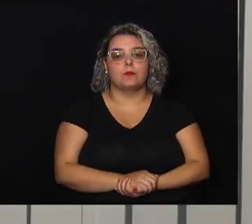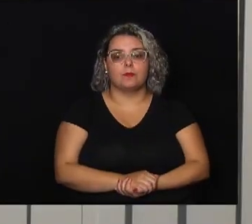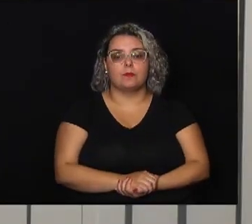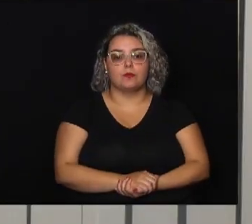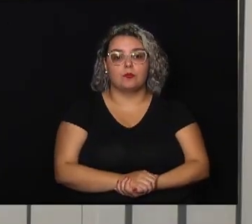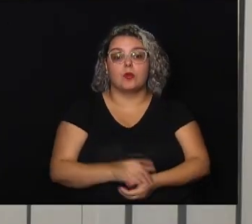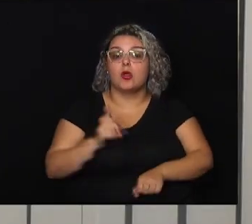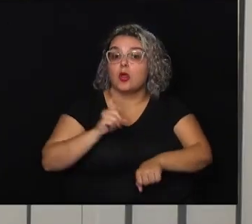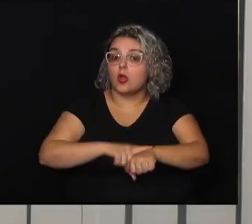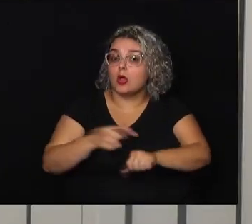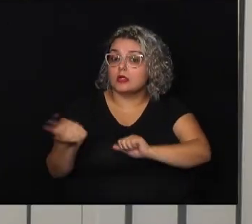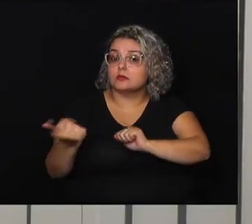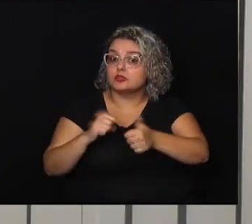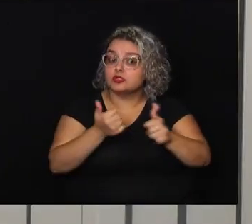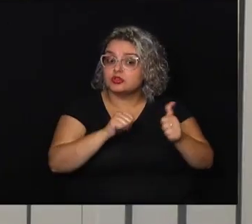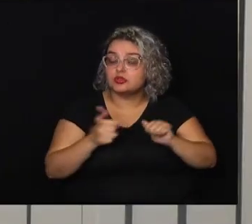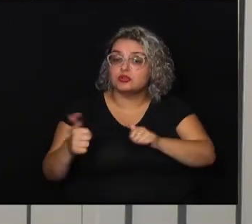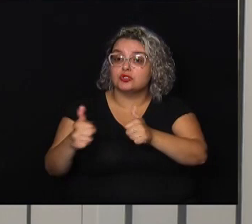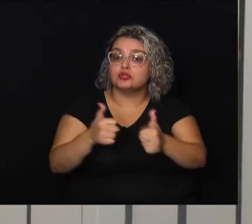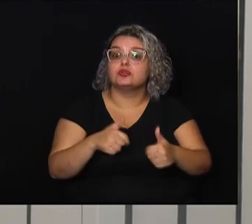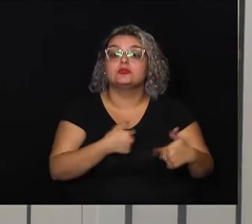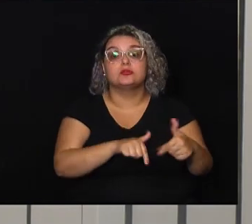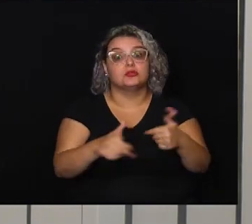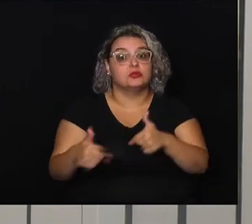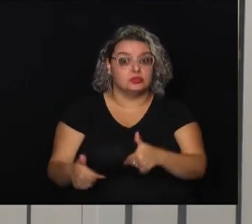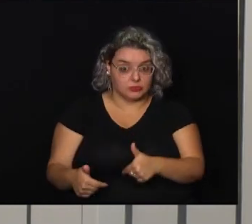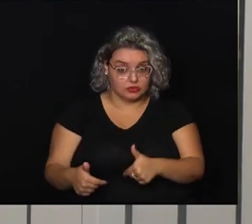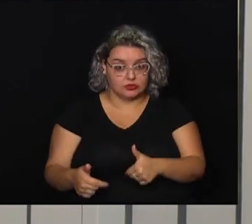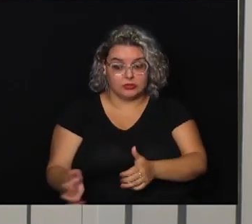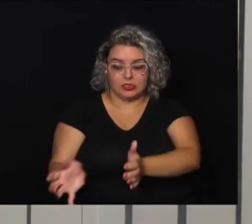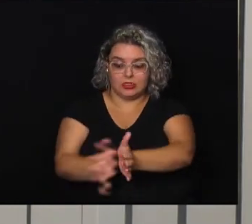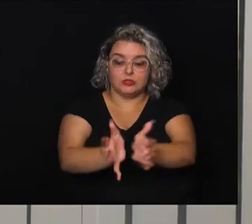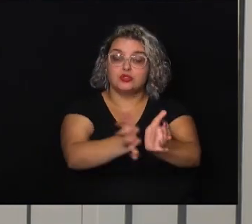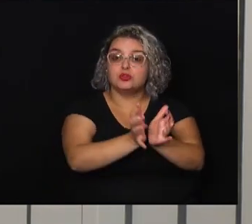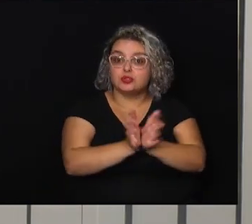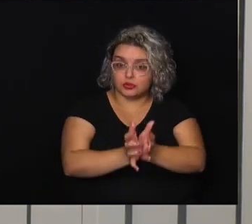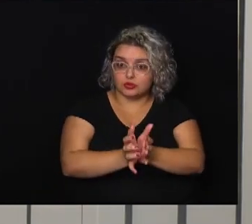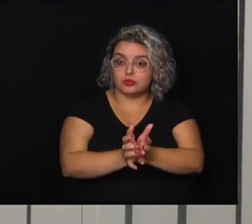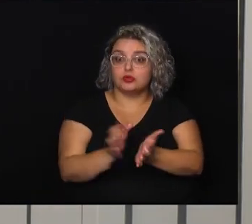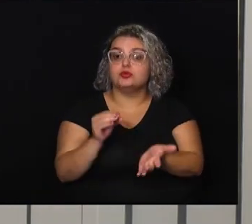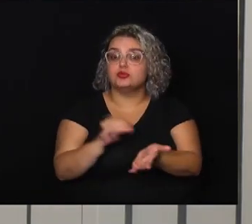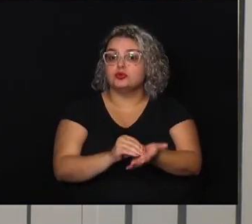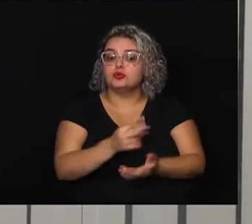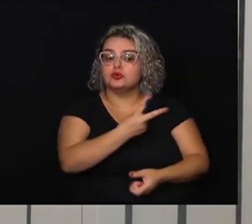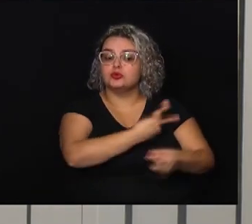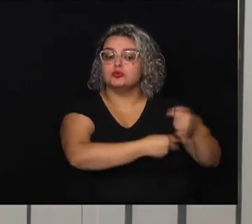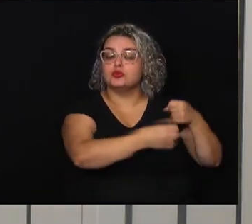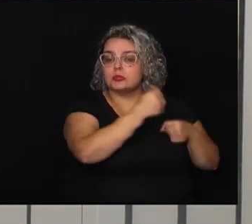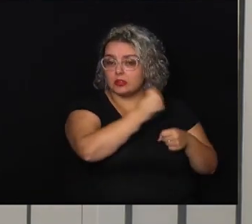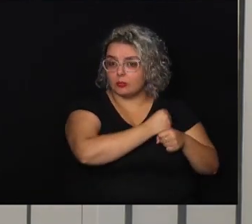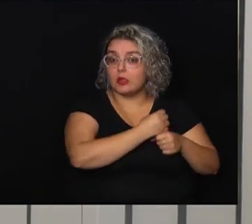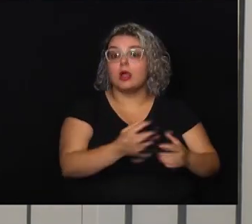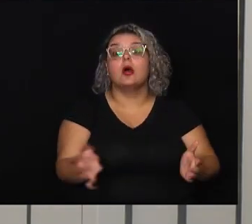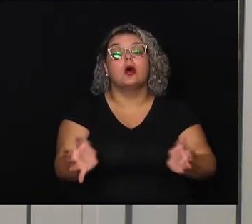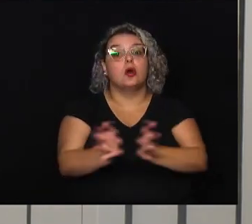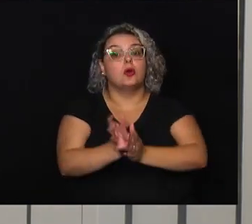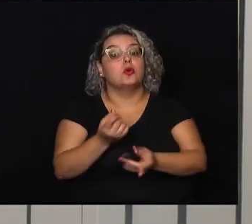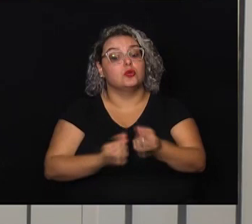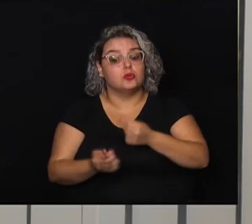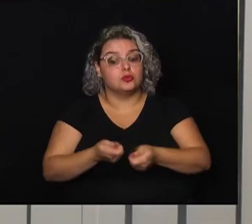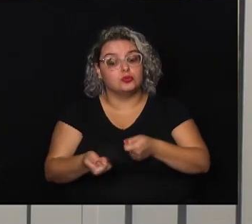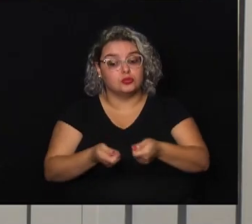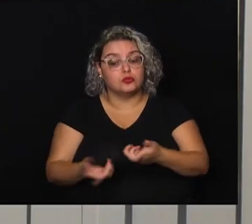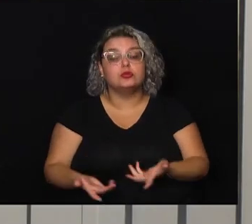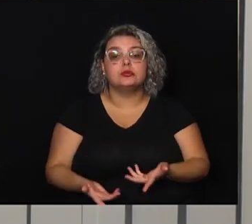Hora de nós analisarmos os trabalhos das comissões no último biênio. E a Comissão de Economia e Defesa